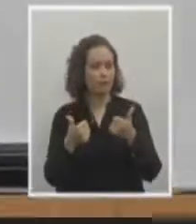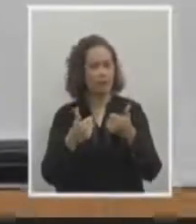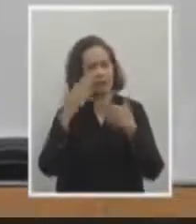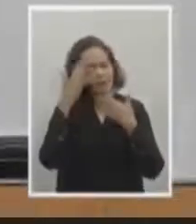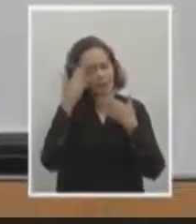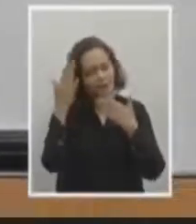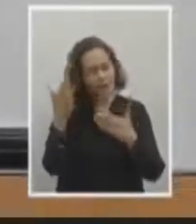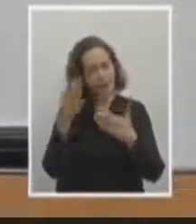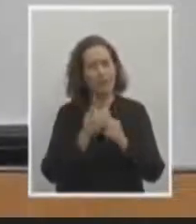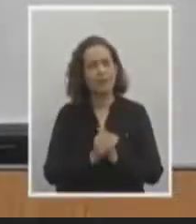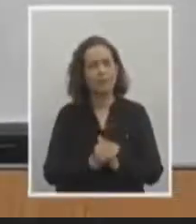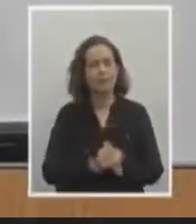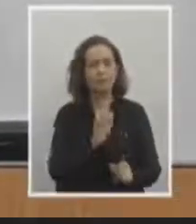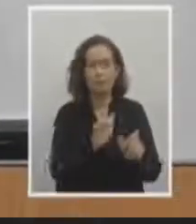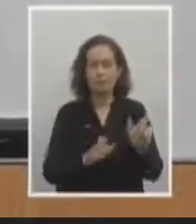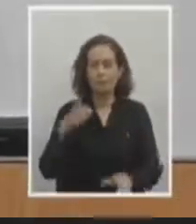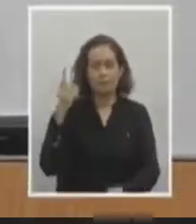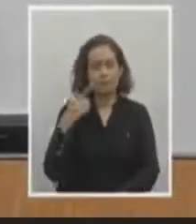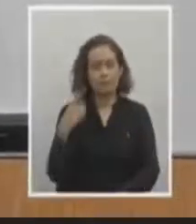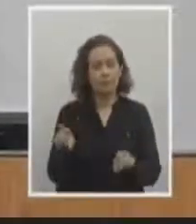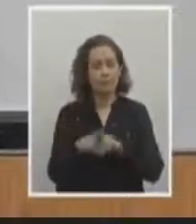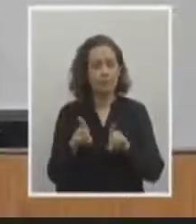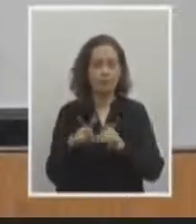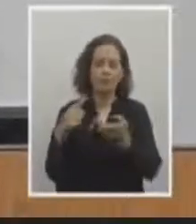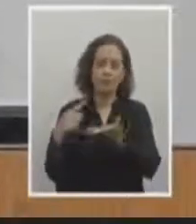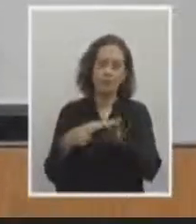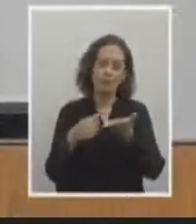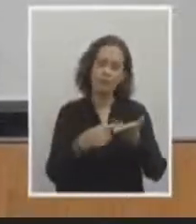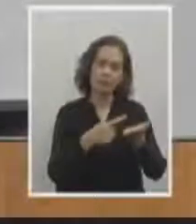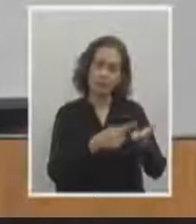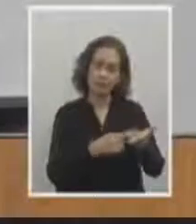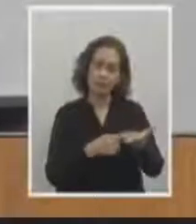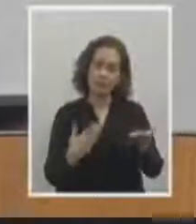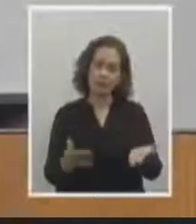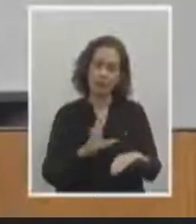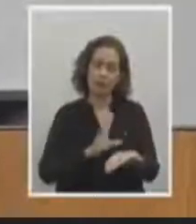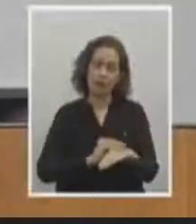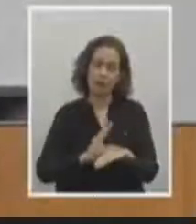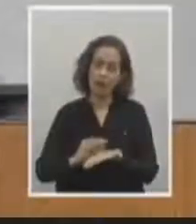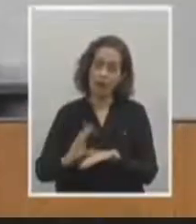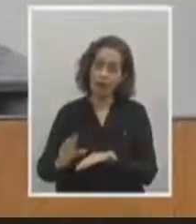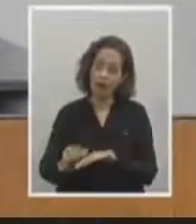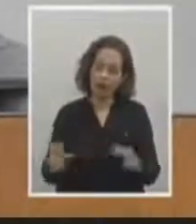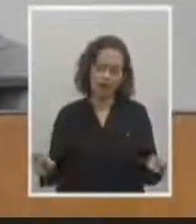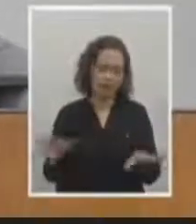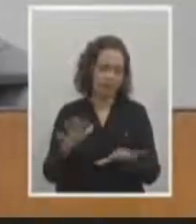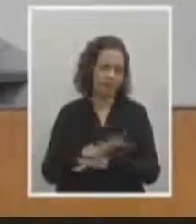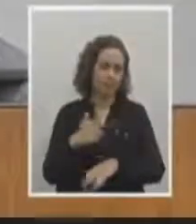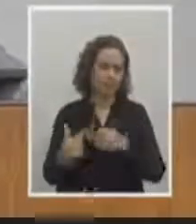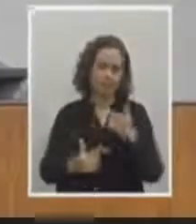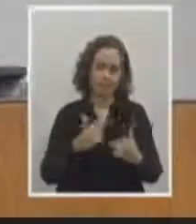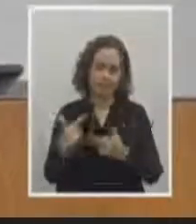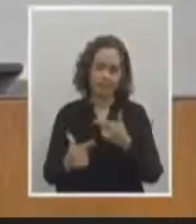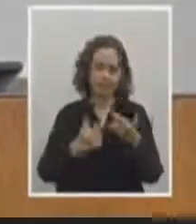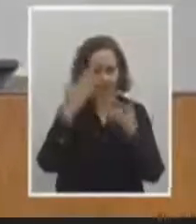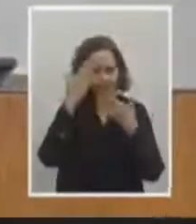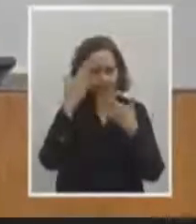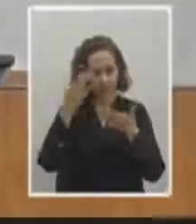dos parlamentares e dos convidados, determina a lavratura da ata e encerra os trabalhos. Obrigado.